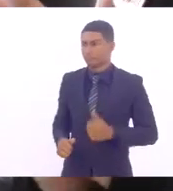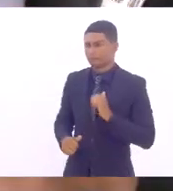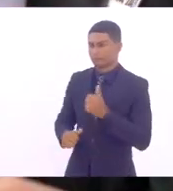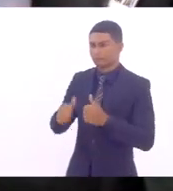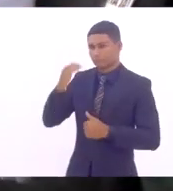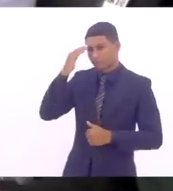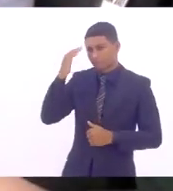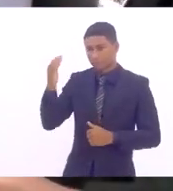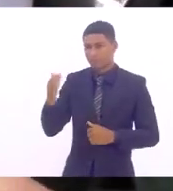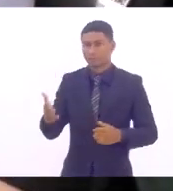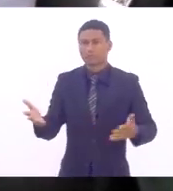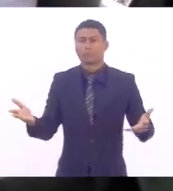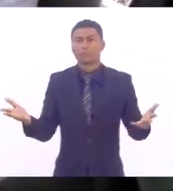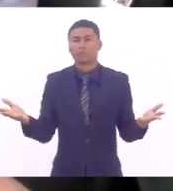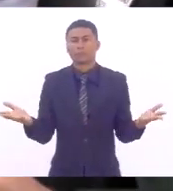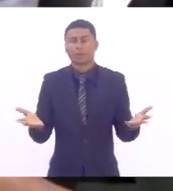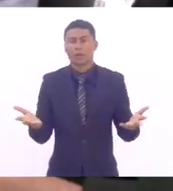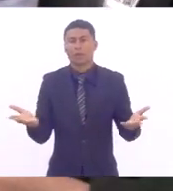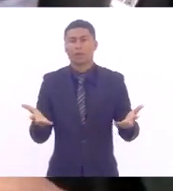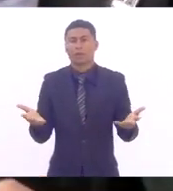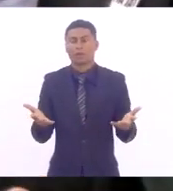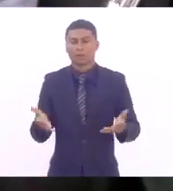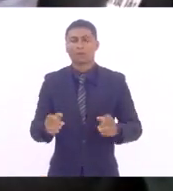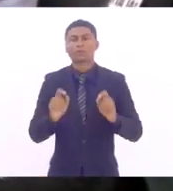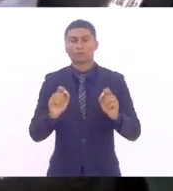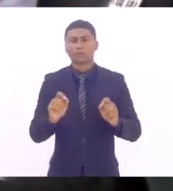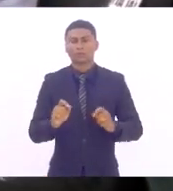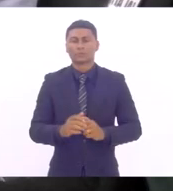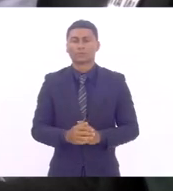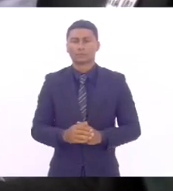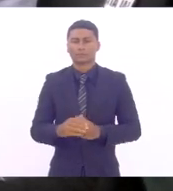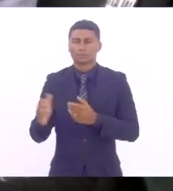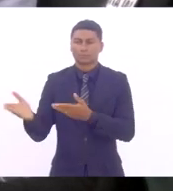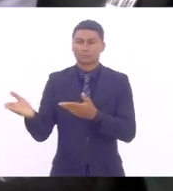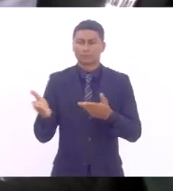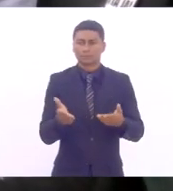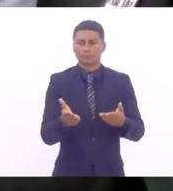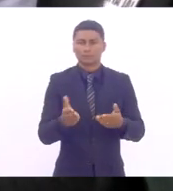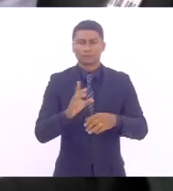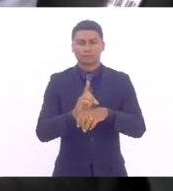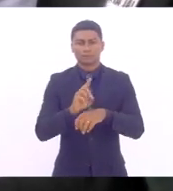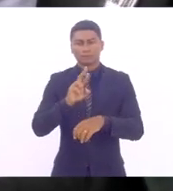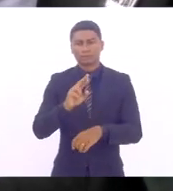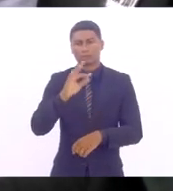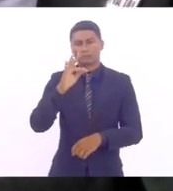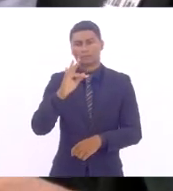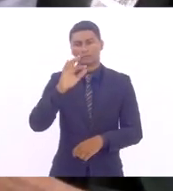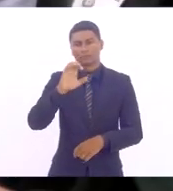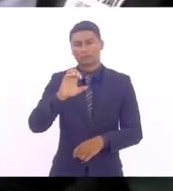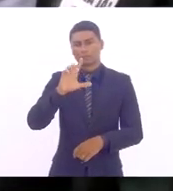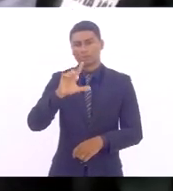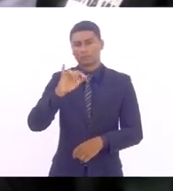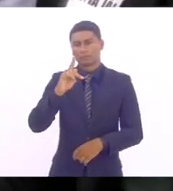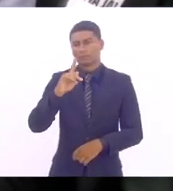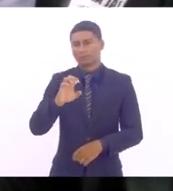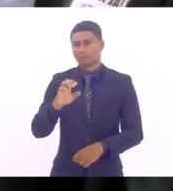Bom, eu passo a palavra agora para fazer sua intervenção para o Dr. Felipe Curo.